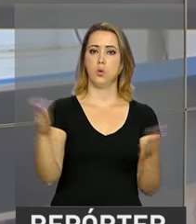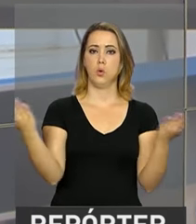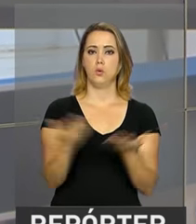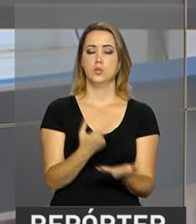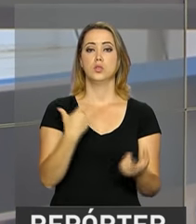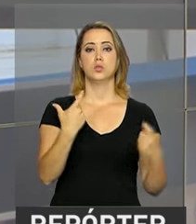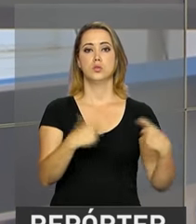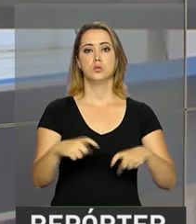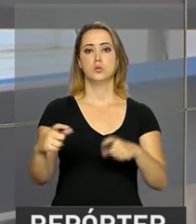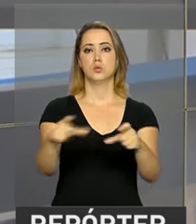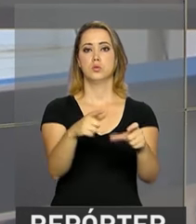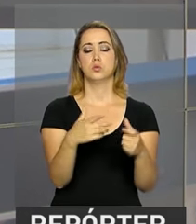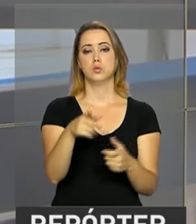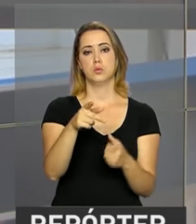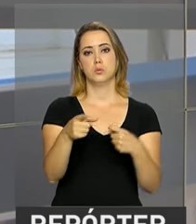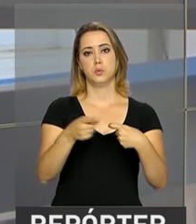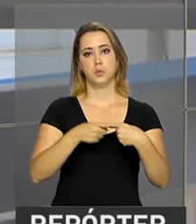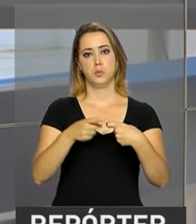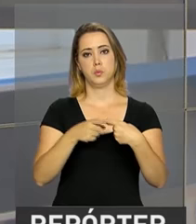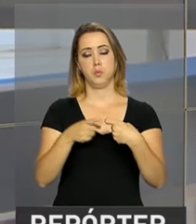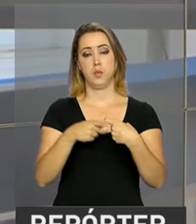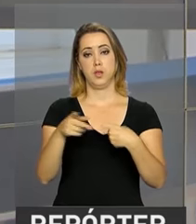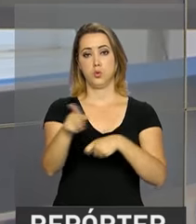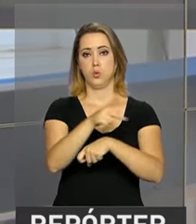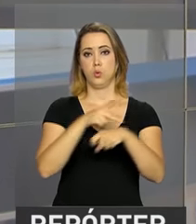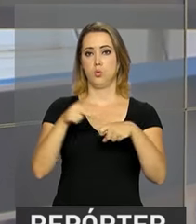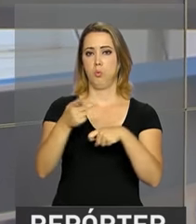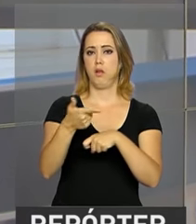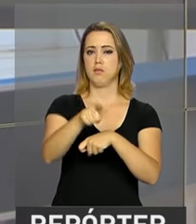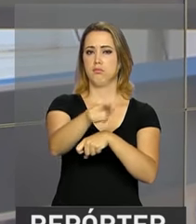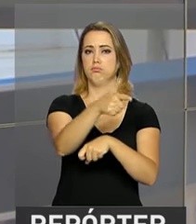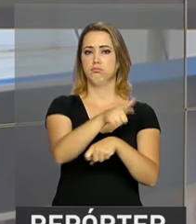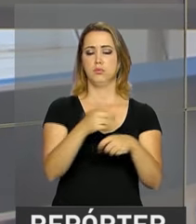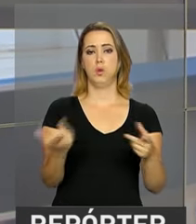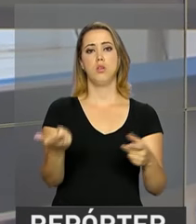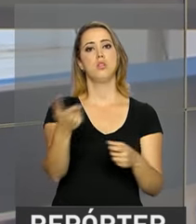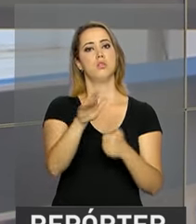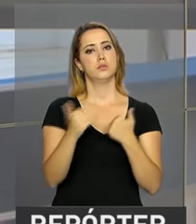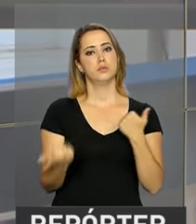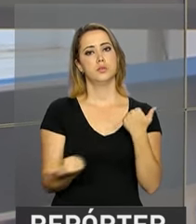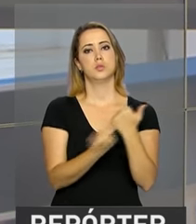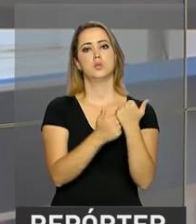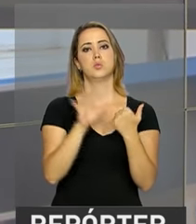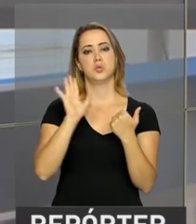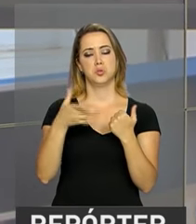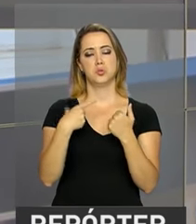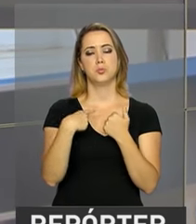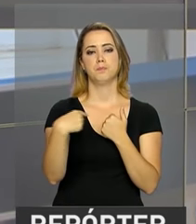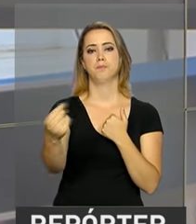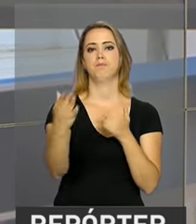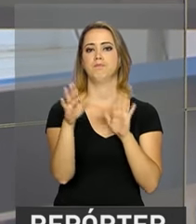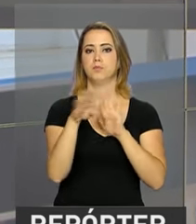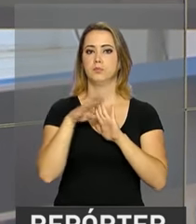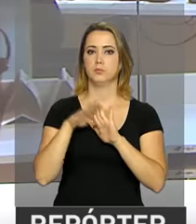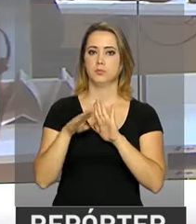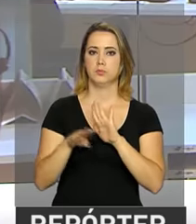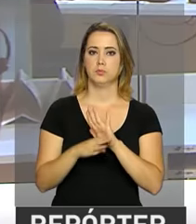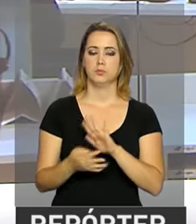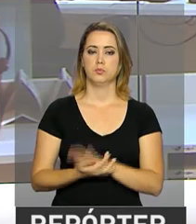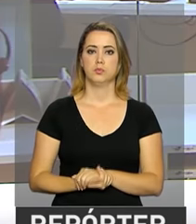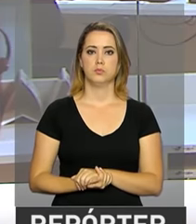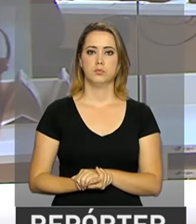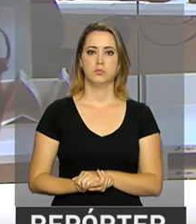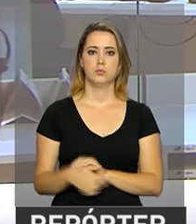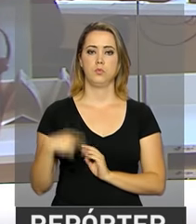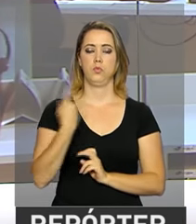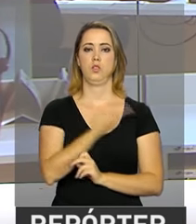atualmente ocupadas por médicos cubanos e as outras são para substituir profissionais que já deixaram o programa